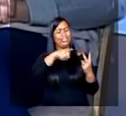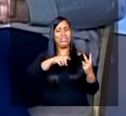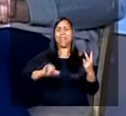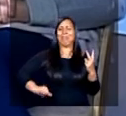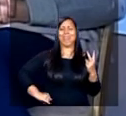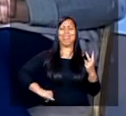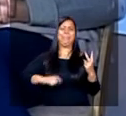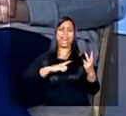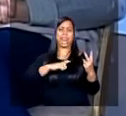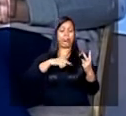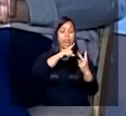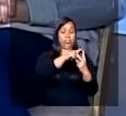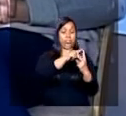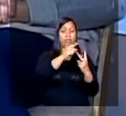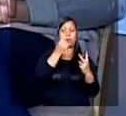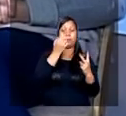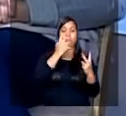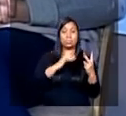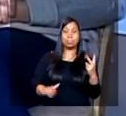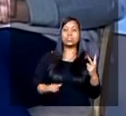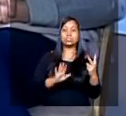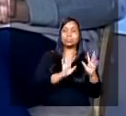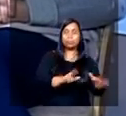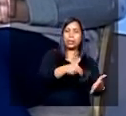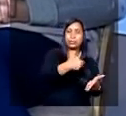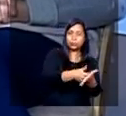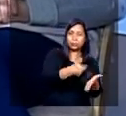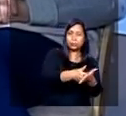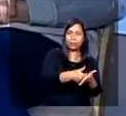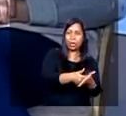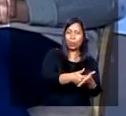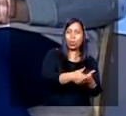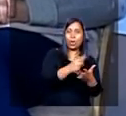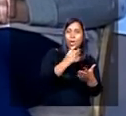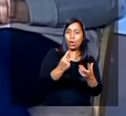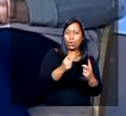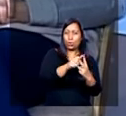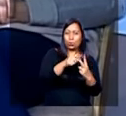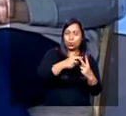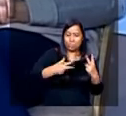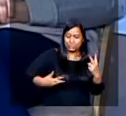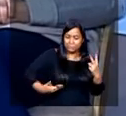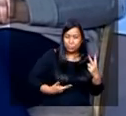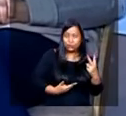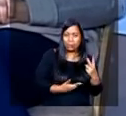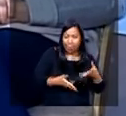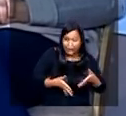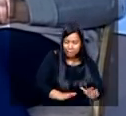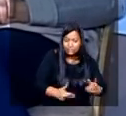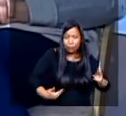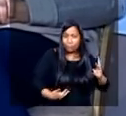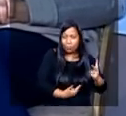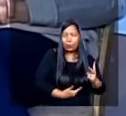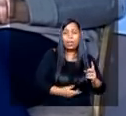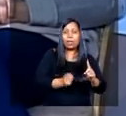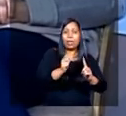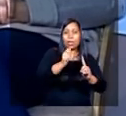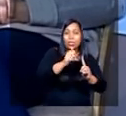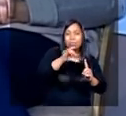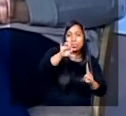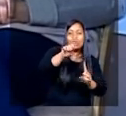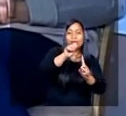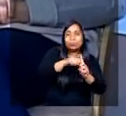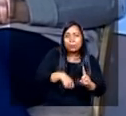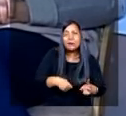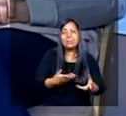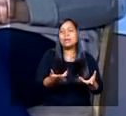em sofrimento. Uma era uma criança que tinha ficado internada, tinha sofrido 2 cirurgias logo que nasceu, né? Chegou com 9 meses bem,